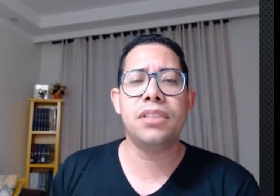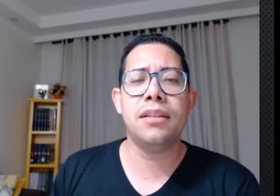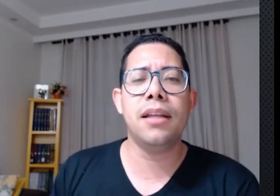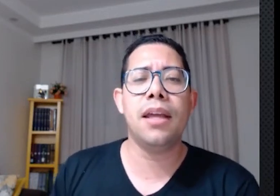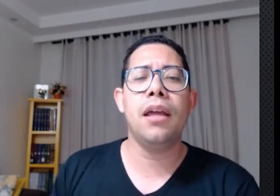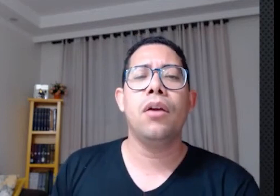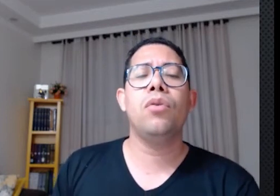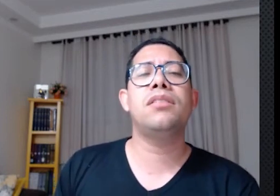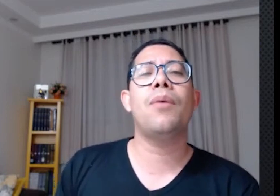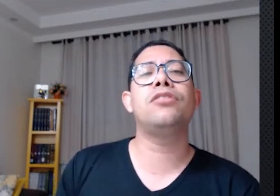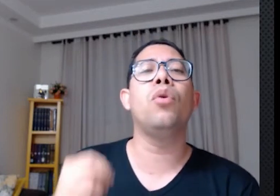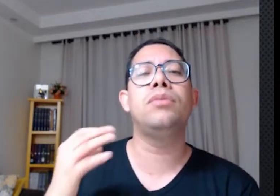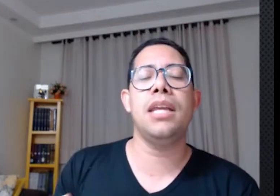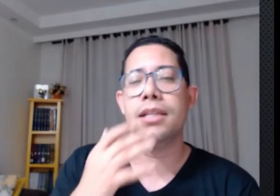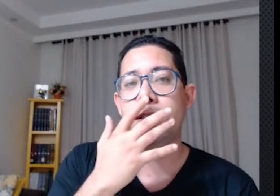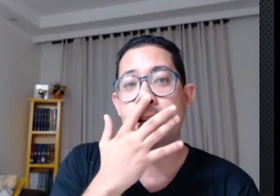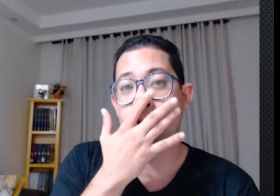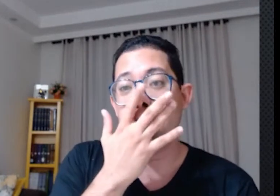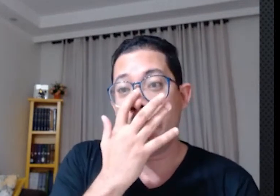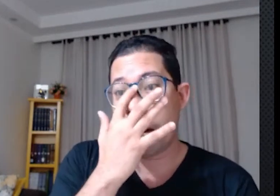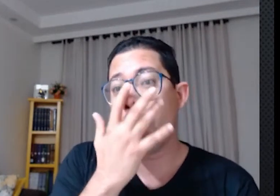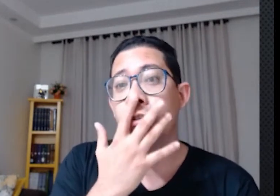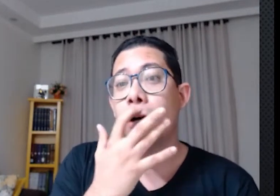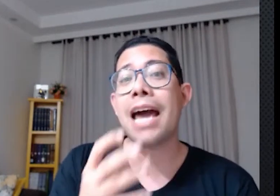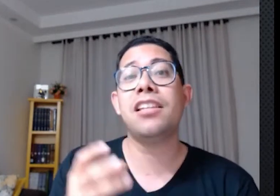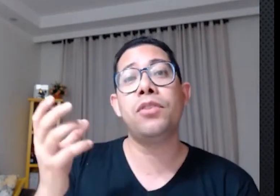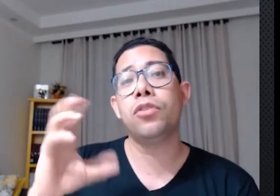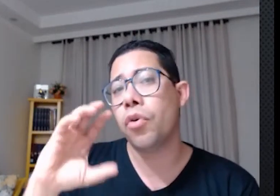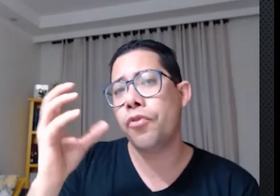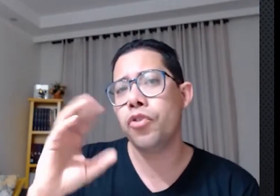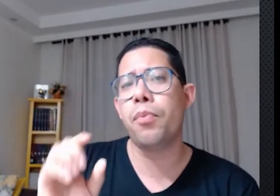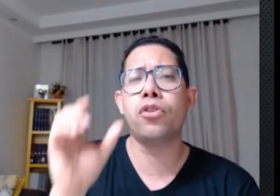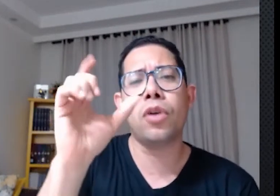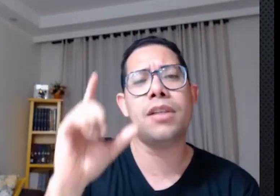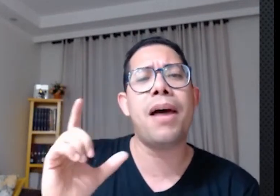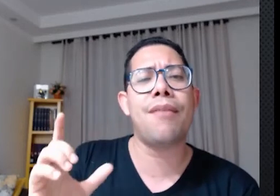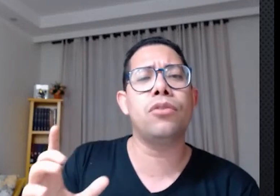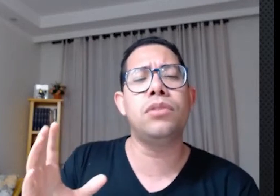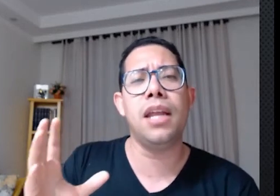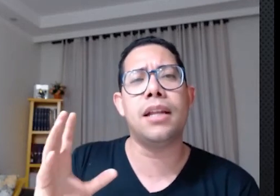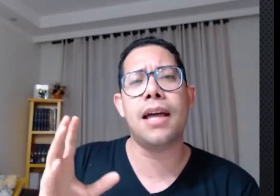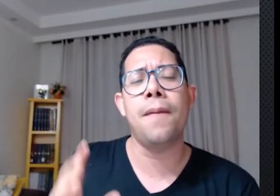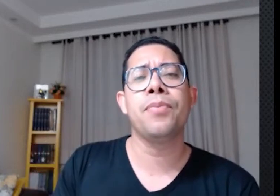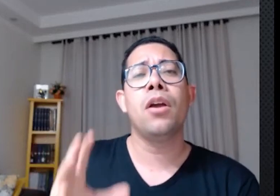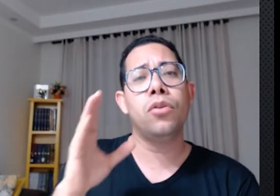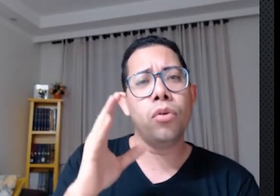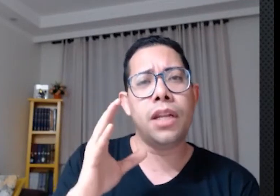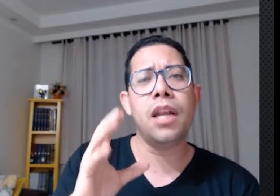para você entender o que são as doutrinas, certo? Em alguns lugares as pessoas confundem um pouco só essa palavra doutrina,